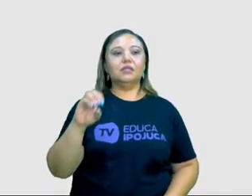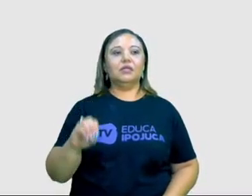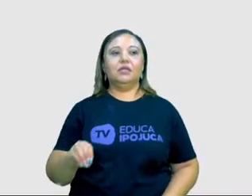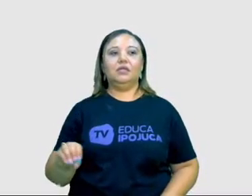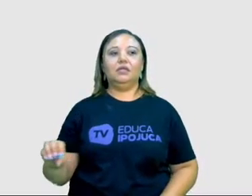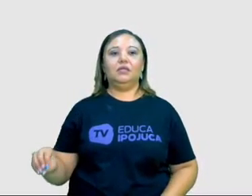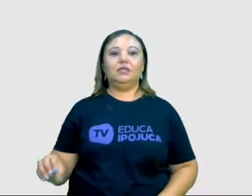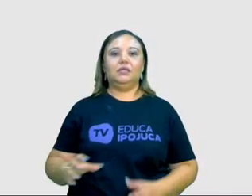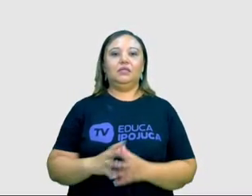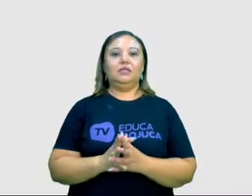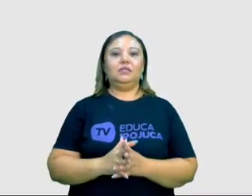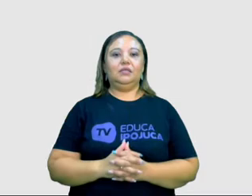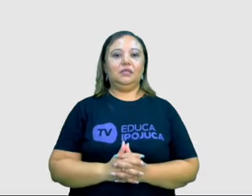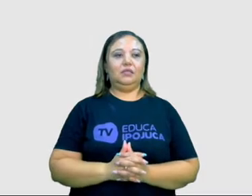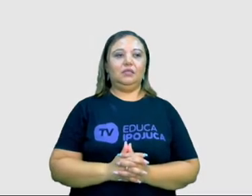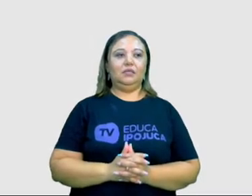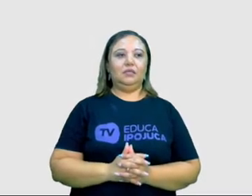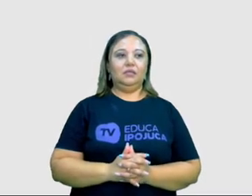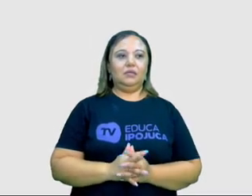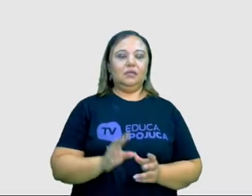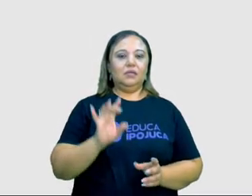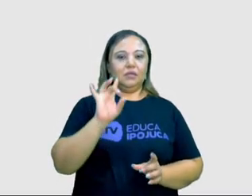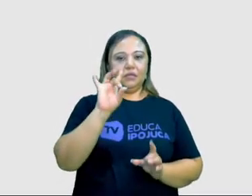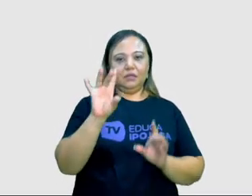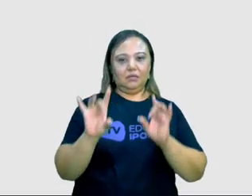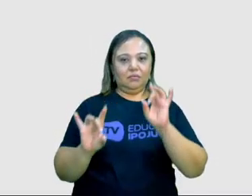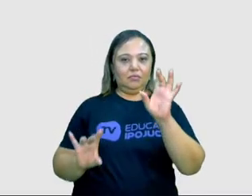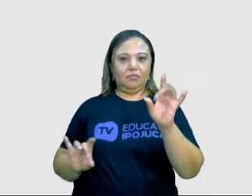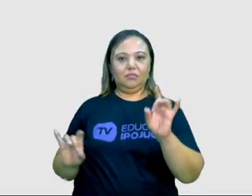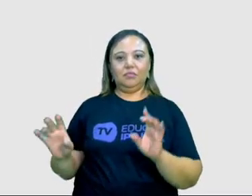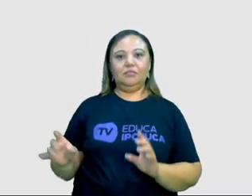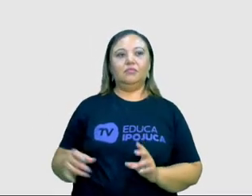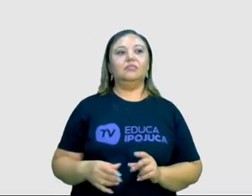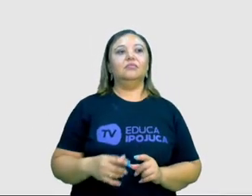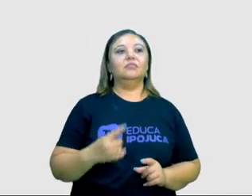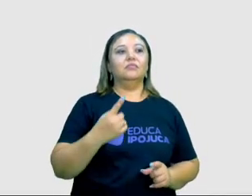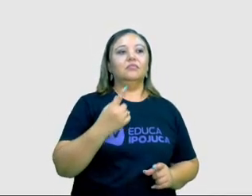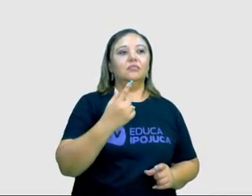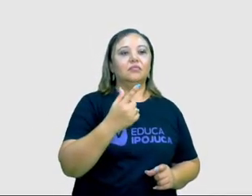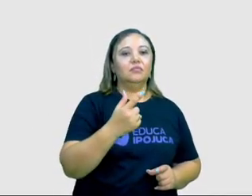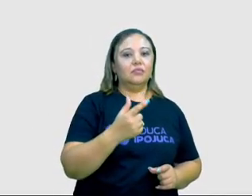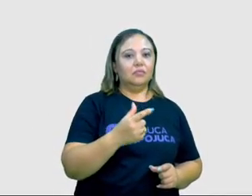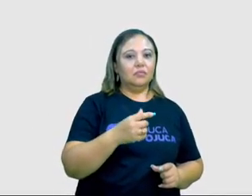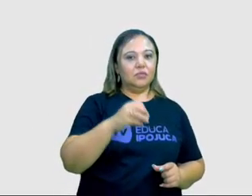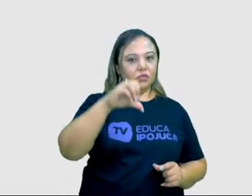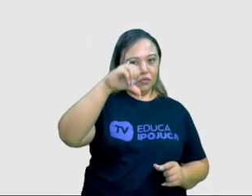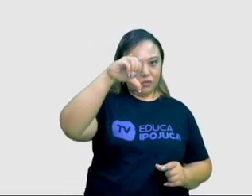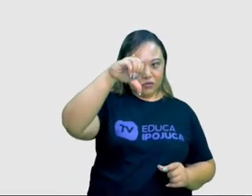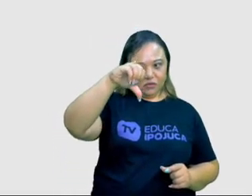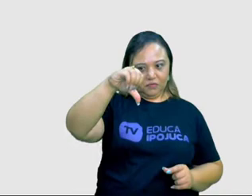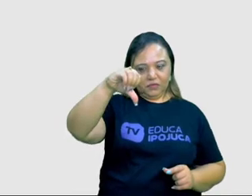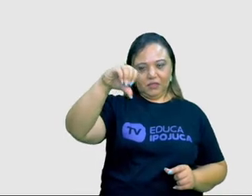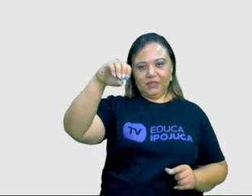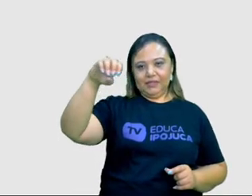pode dividir essa continha? Cada um pode receber 900, né?